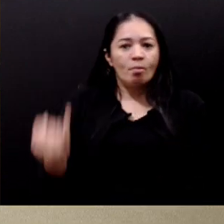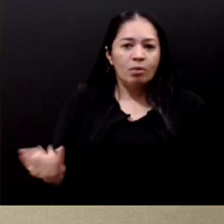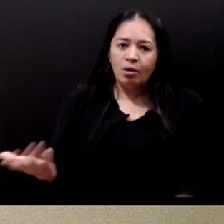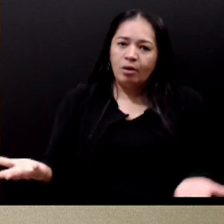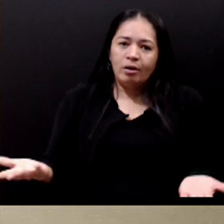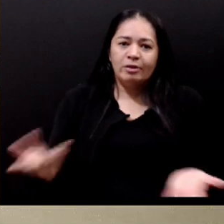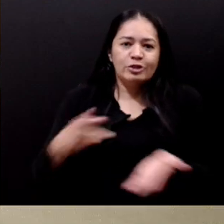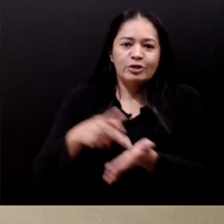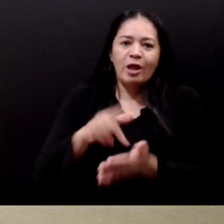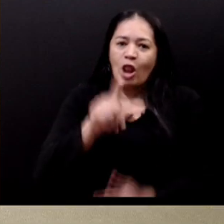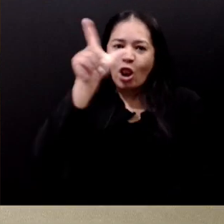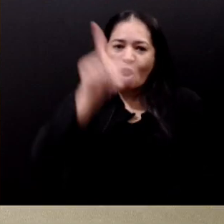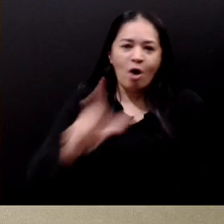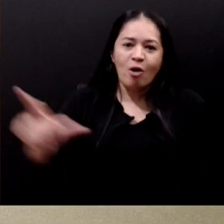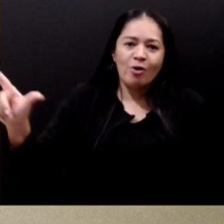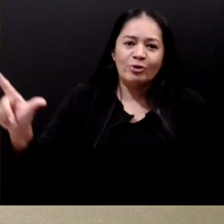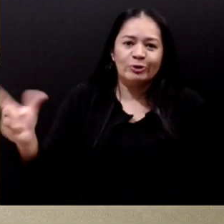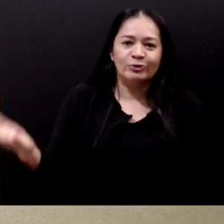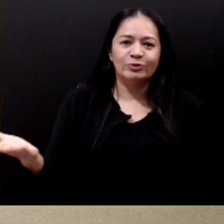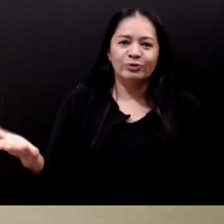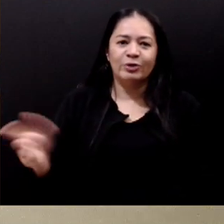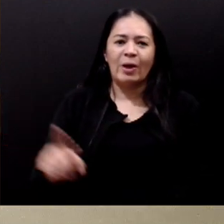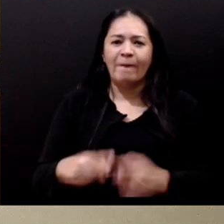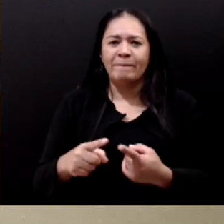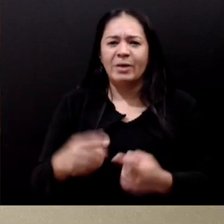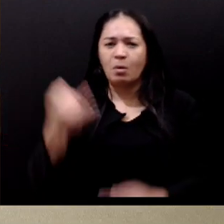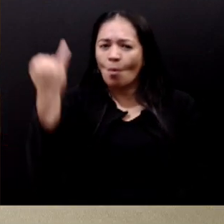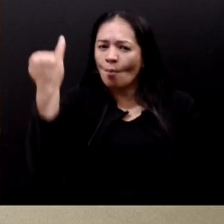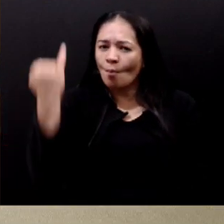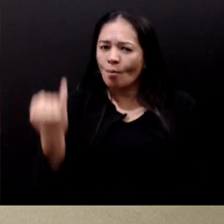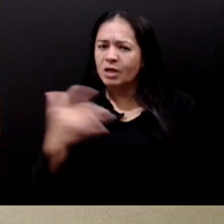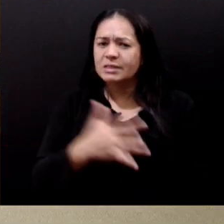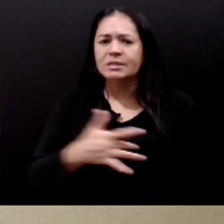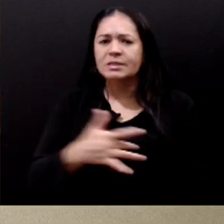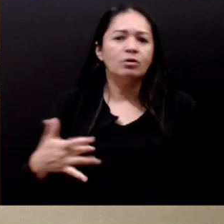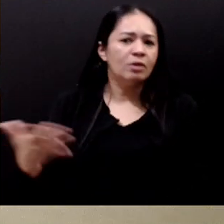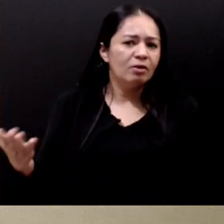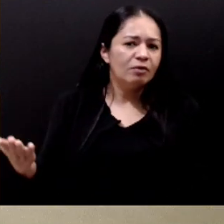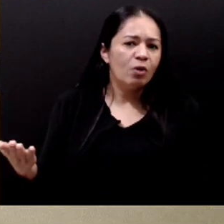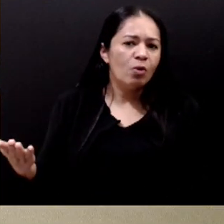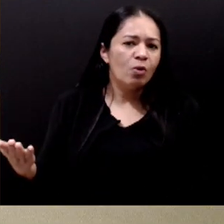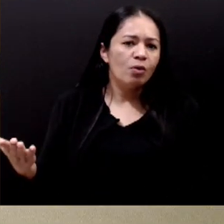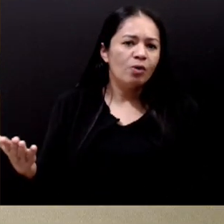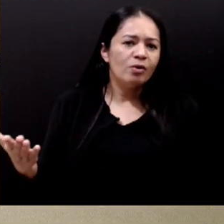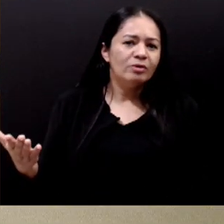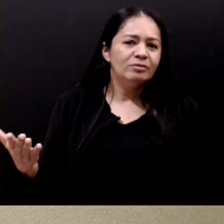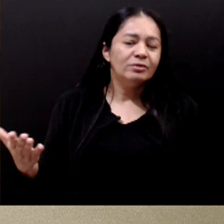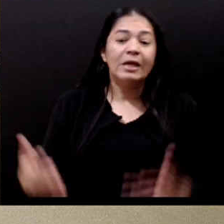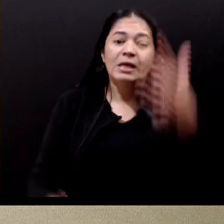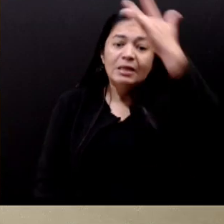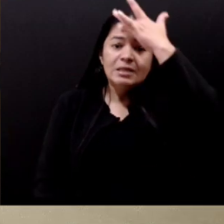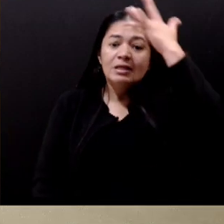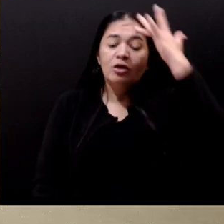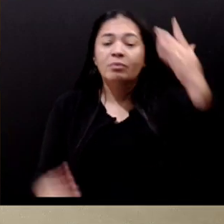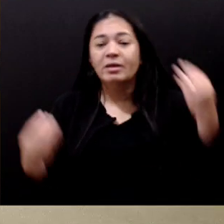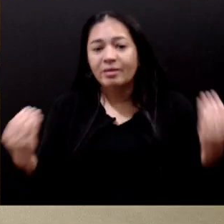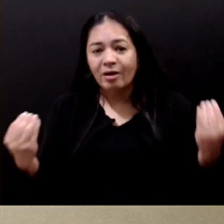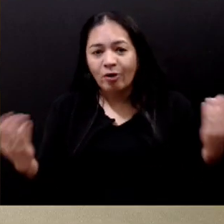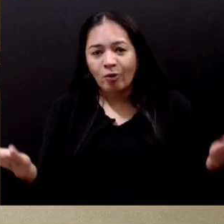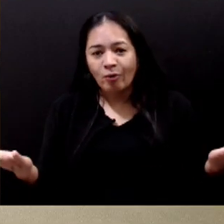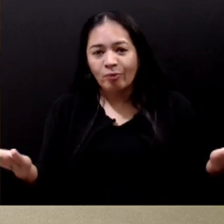exatamente. Mas será que está emagrecendo com saúde? Né? E a questão da saúde mental, Robson, Uhum. porque a gente sabe que, igual o açúcar,